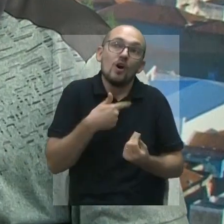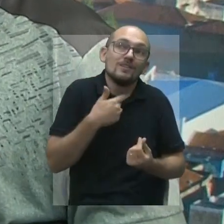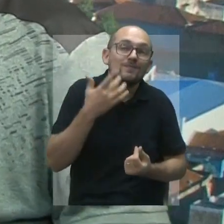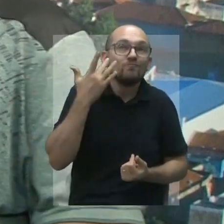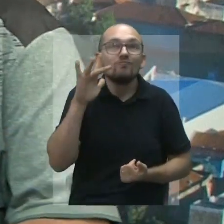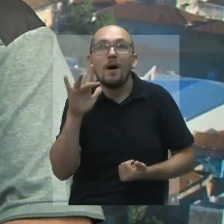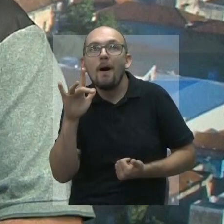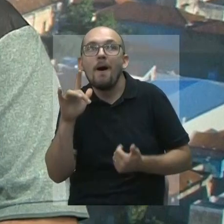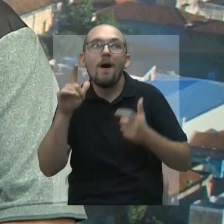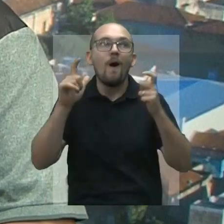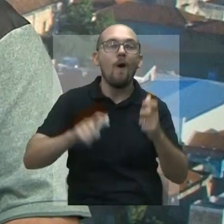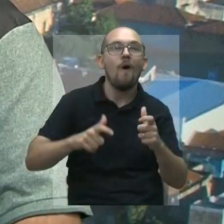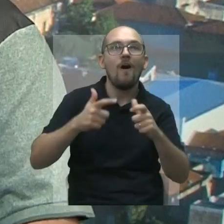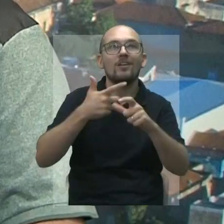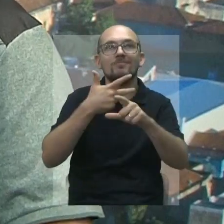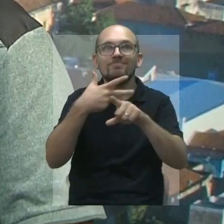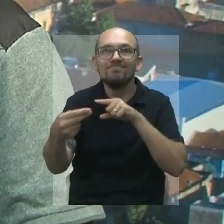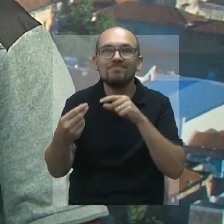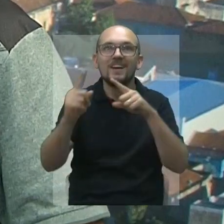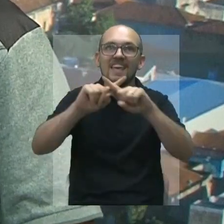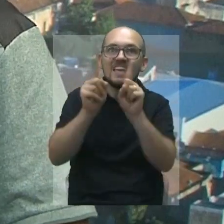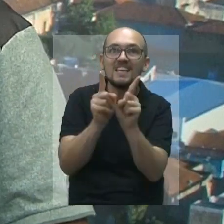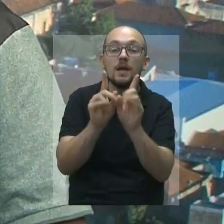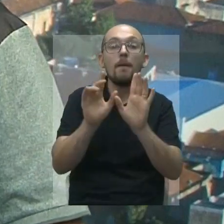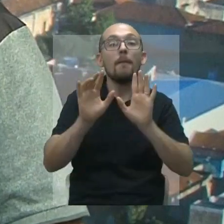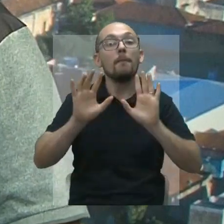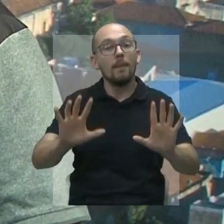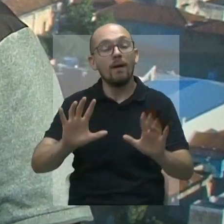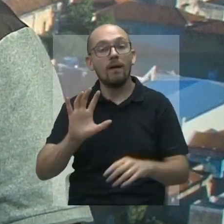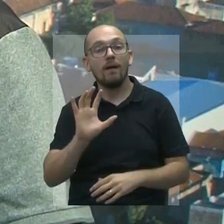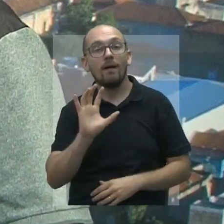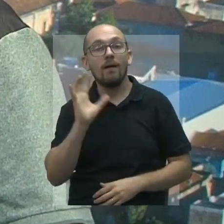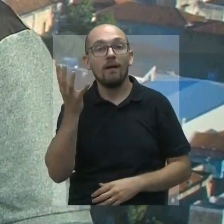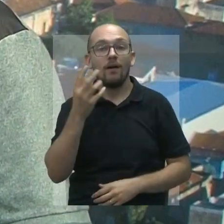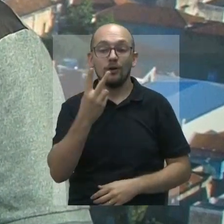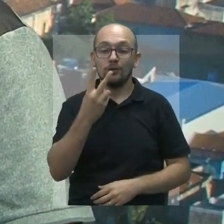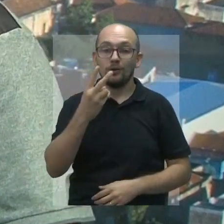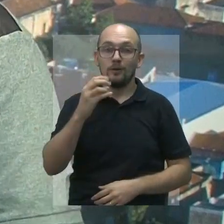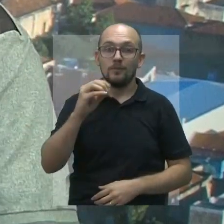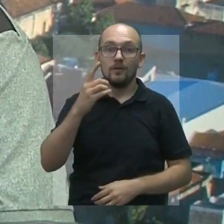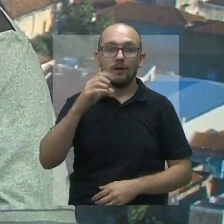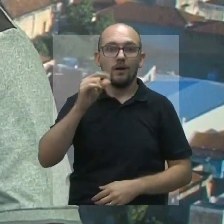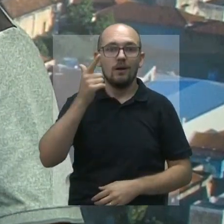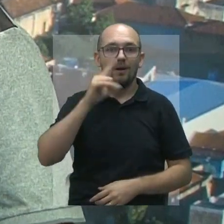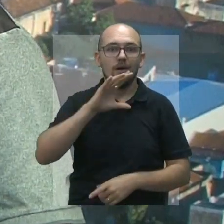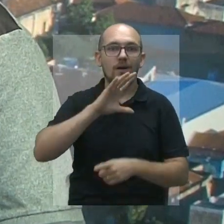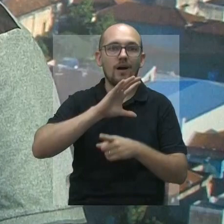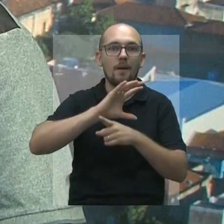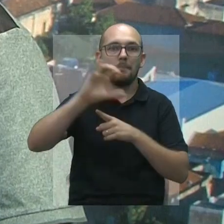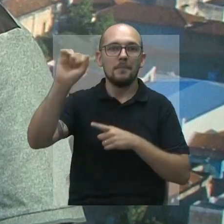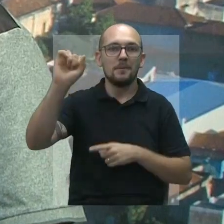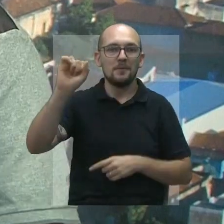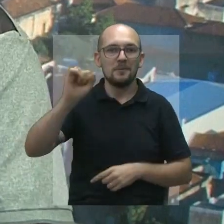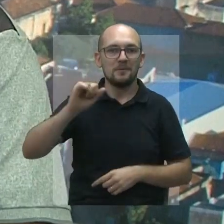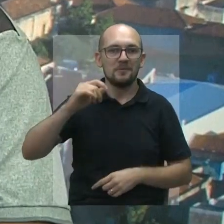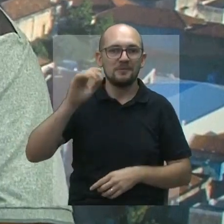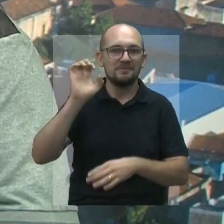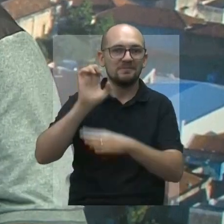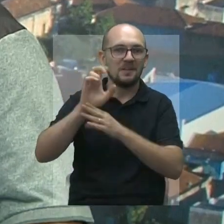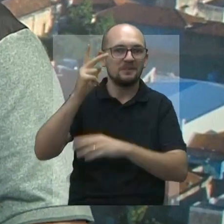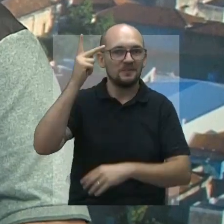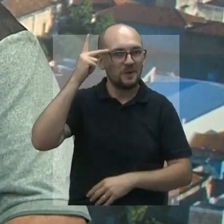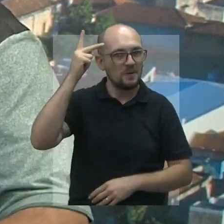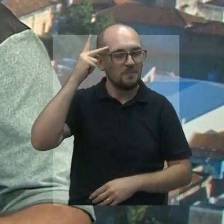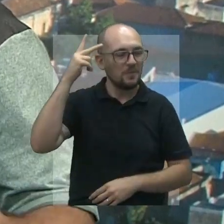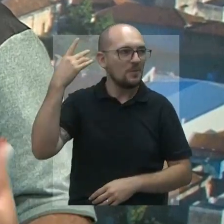sabíamos aonde chegaríamos. E chegamos ao final de 2019 com um título, né, de campeão paulista sub-20, né, os garotos de